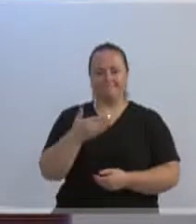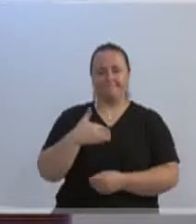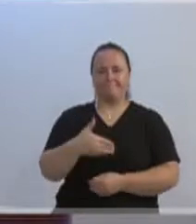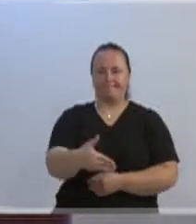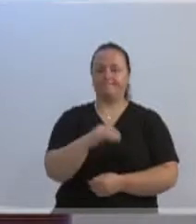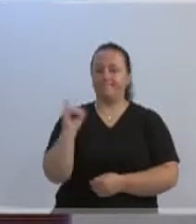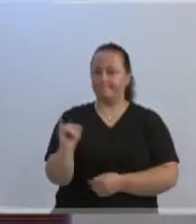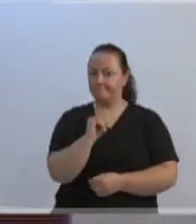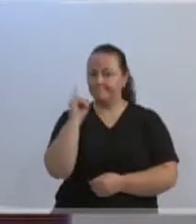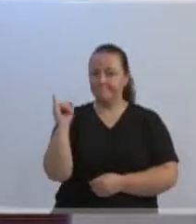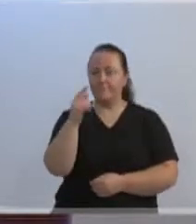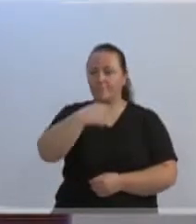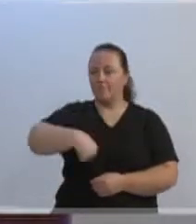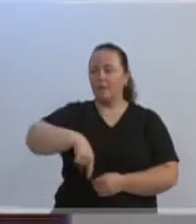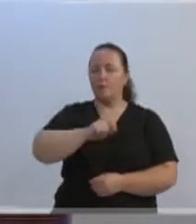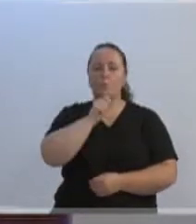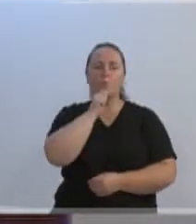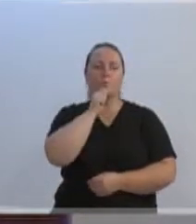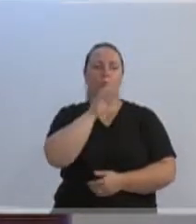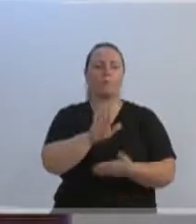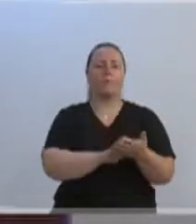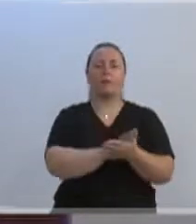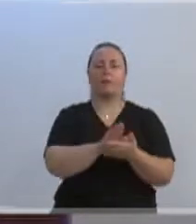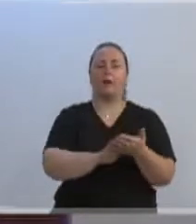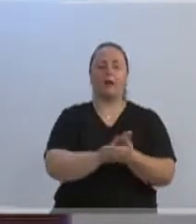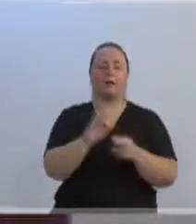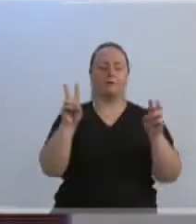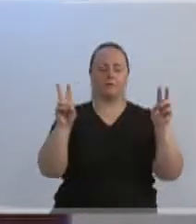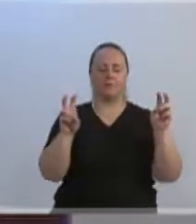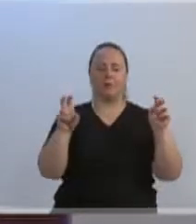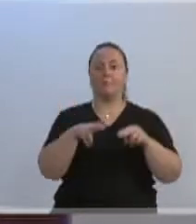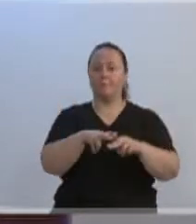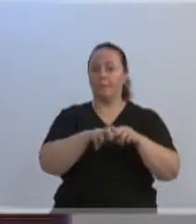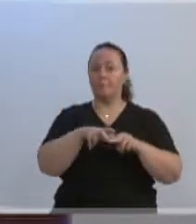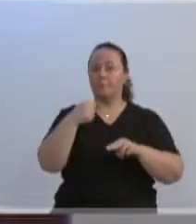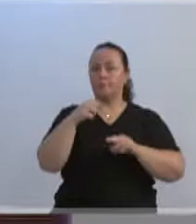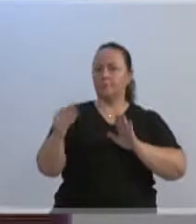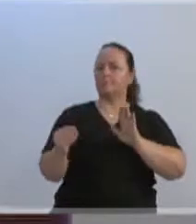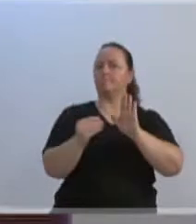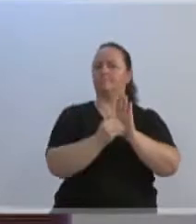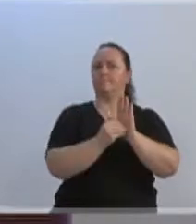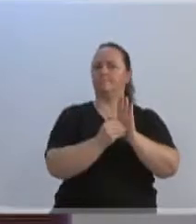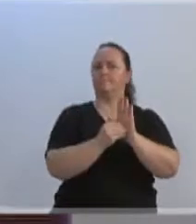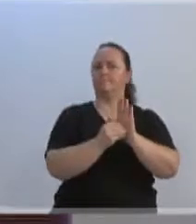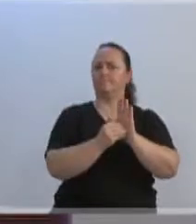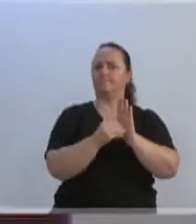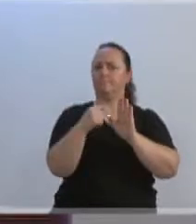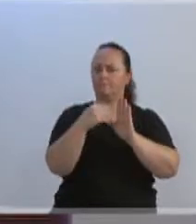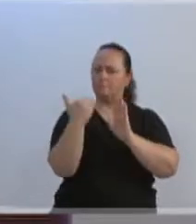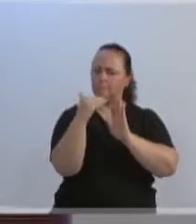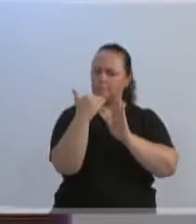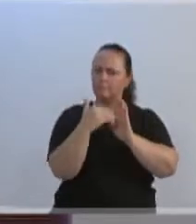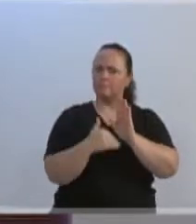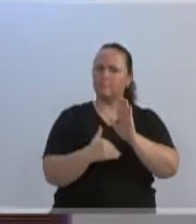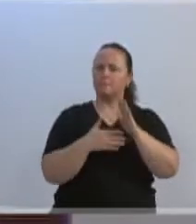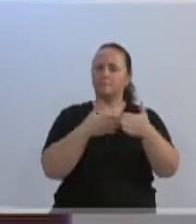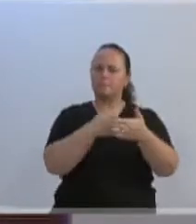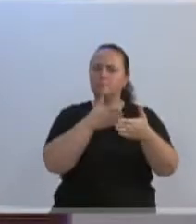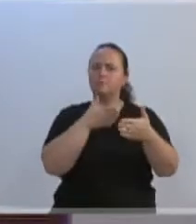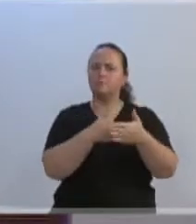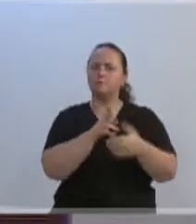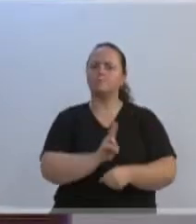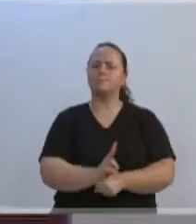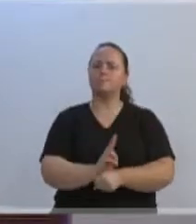novamente ninguém está falando da situação por isso que a gente tem tempo e deixar incluído essa questão não é esse item nas barragens e continuar monitorando